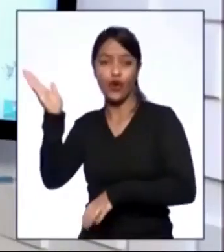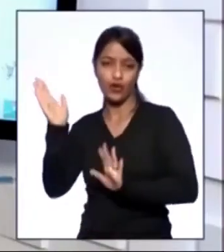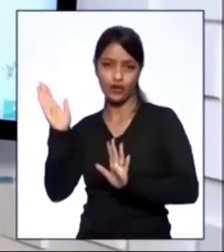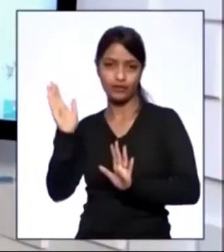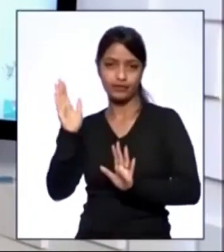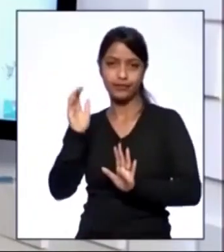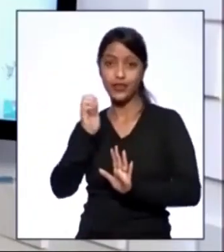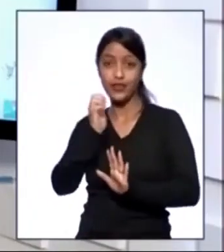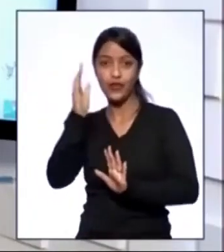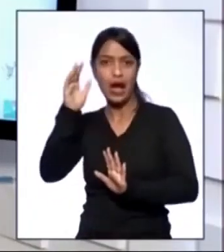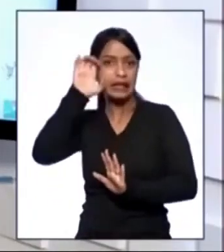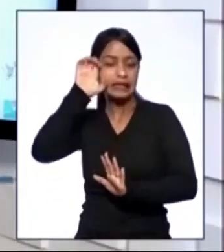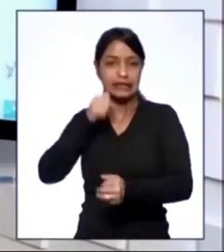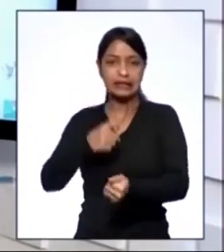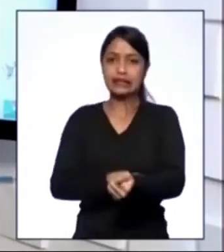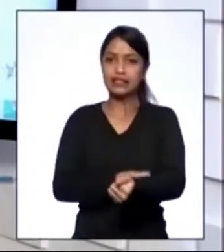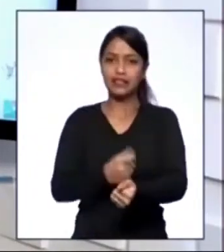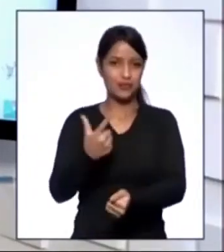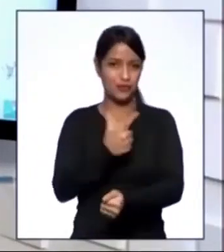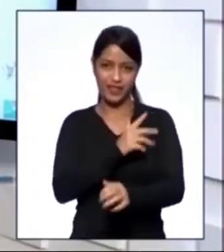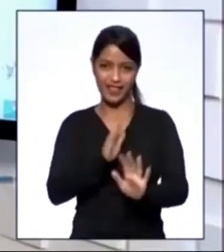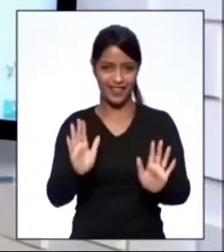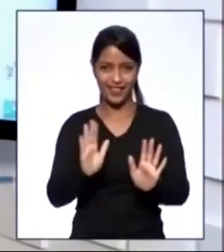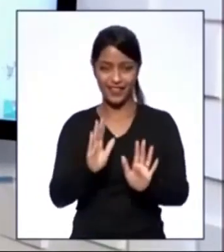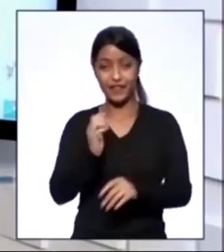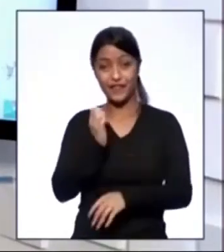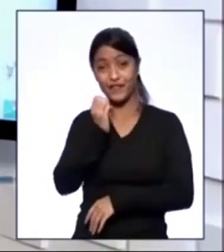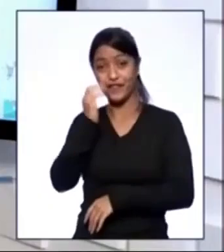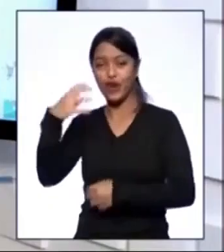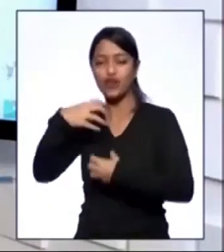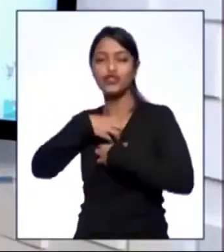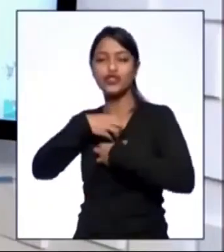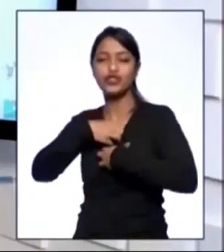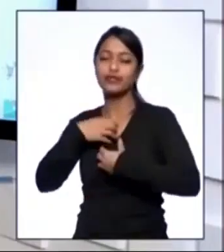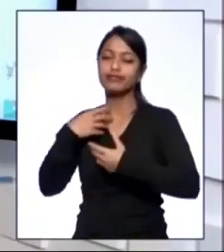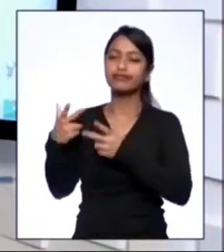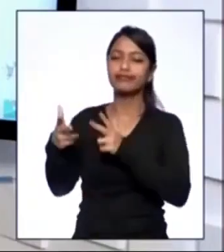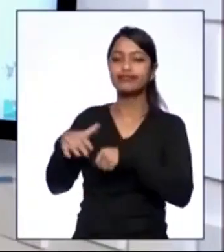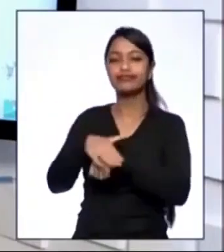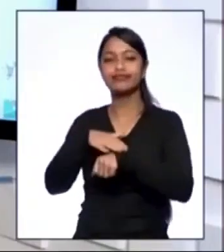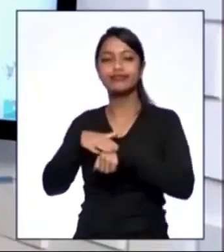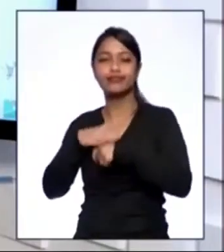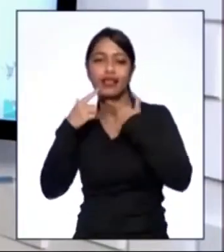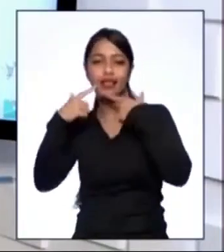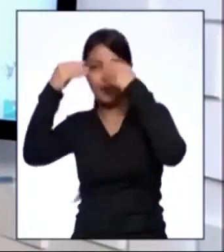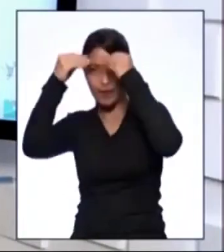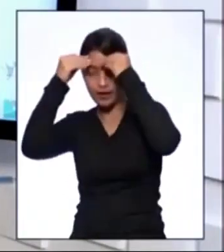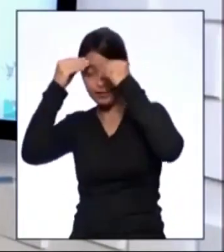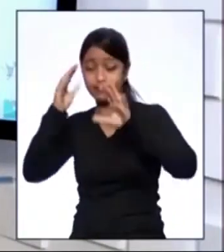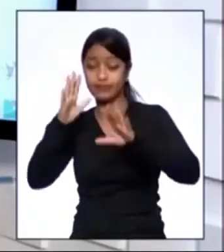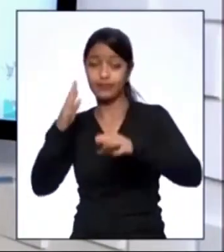não é isso, mas é uma situação atípica. Então essa situação atípica também faz